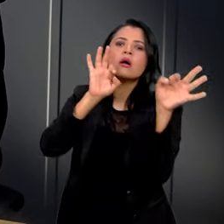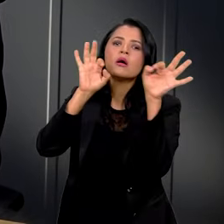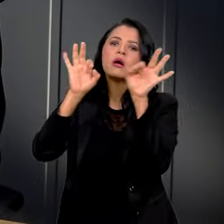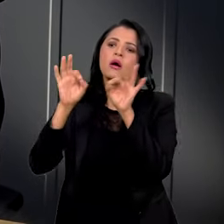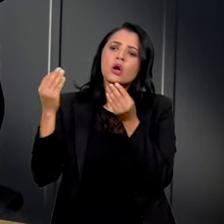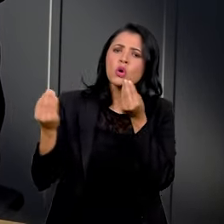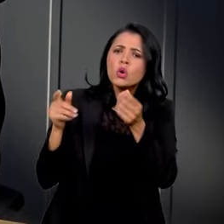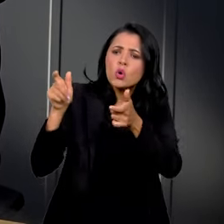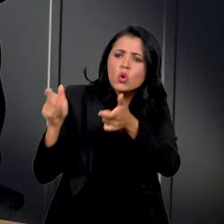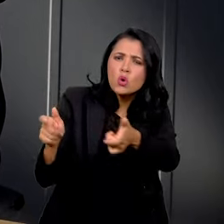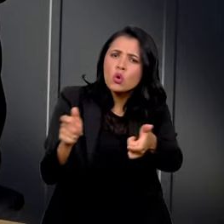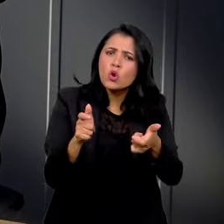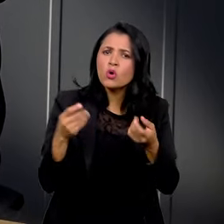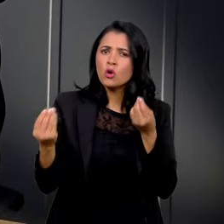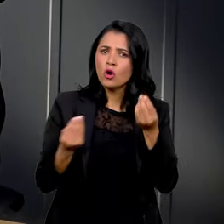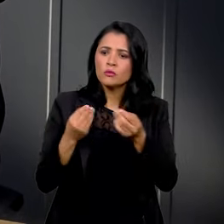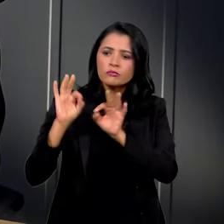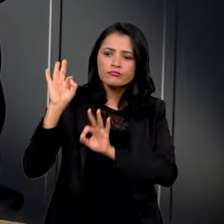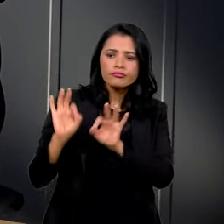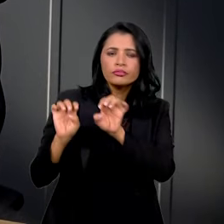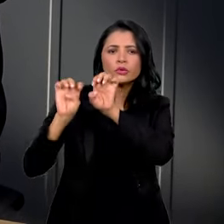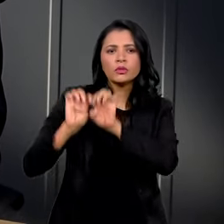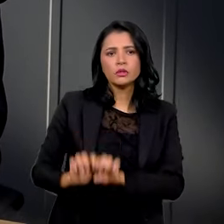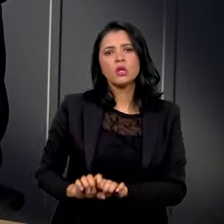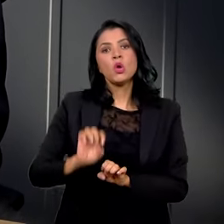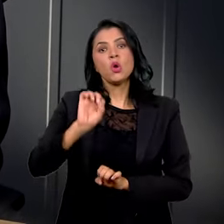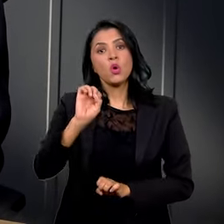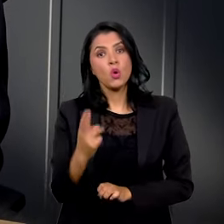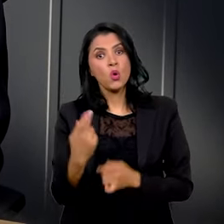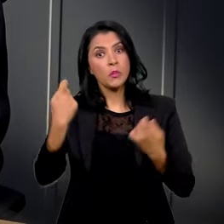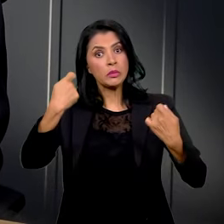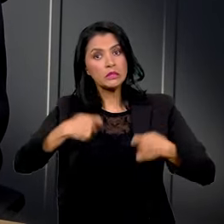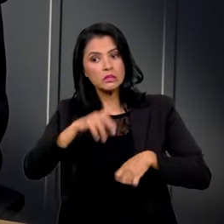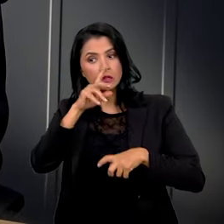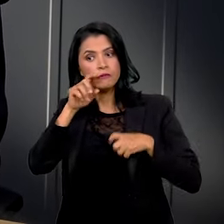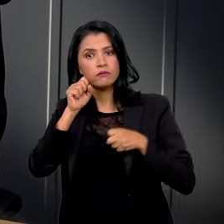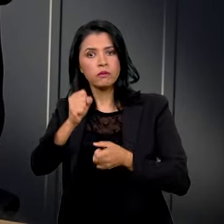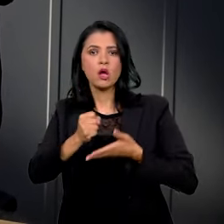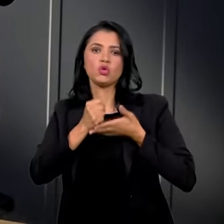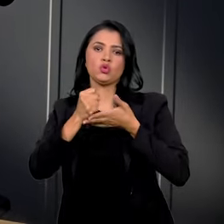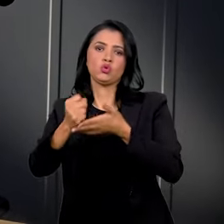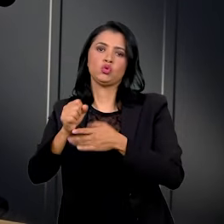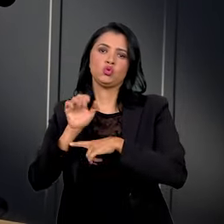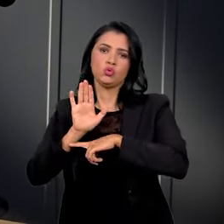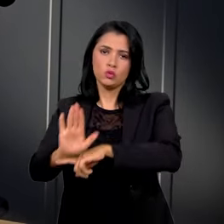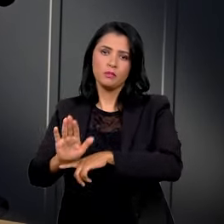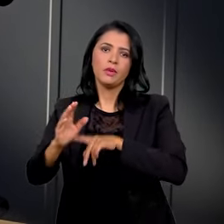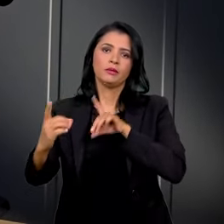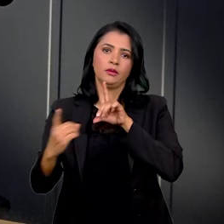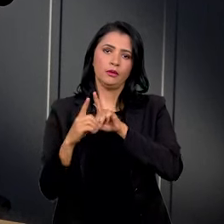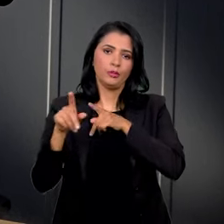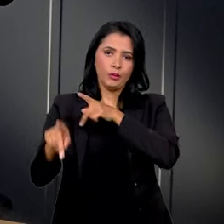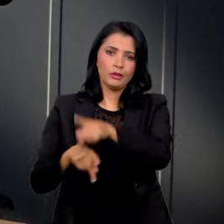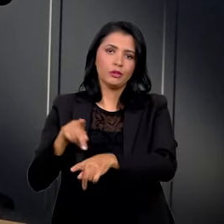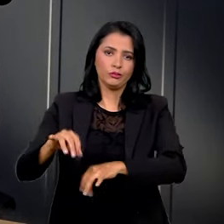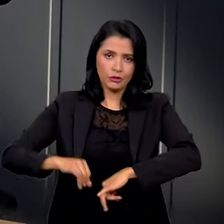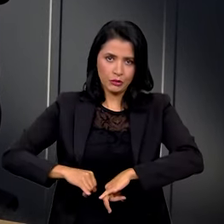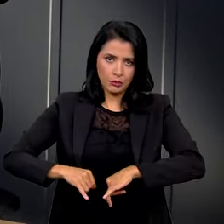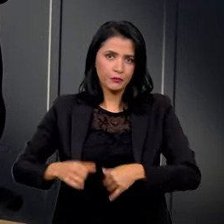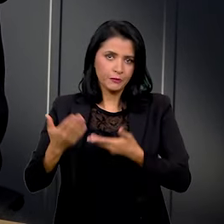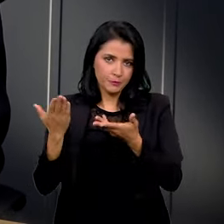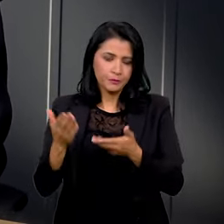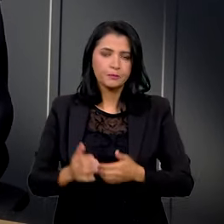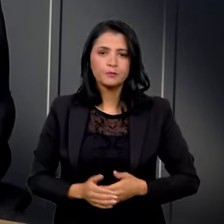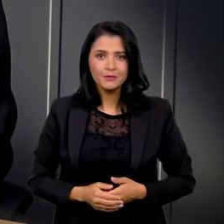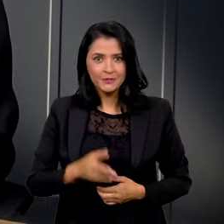como as sedes locais estão estruturadas ou precisam de reforços né Para o atendimento da população que foi mais afetada